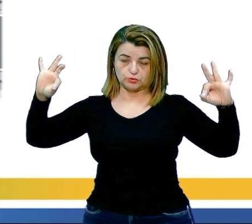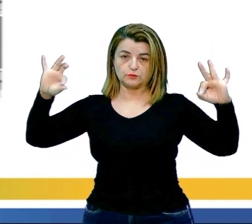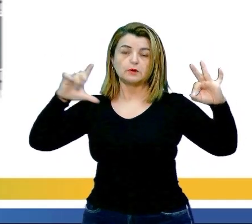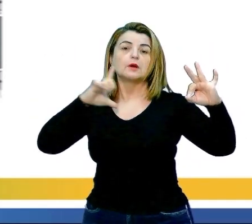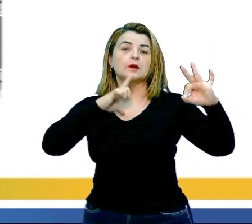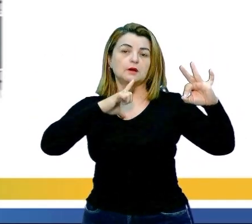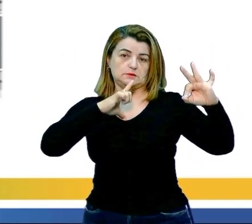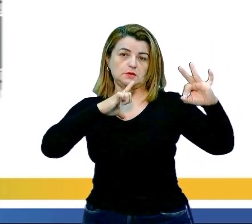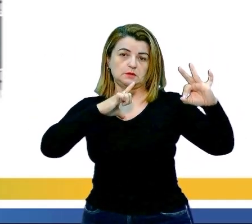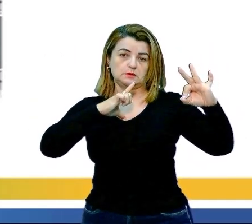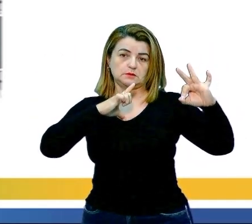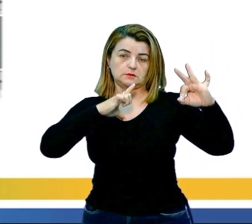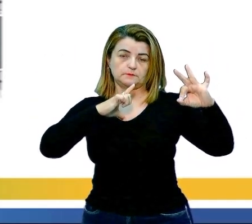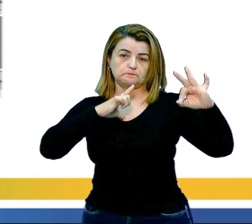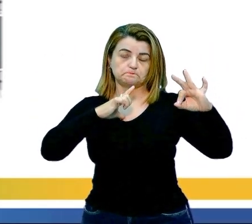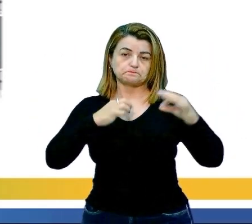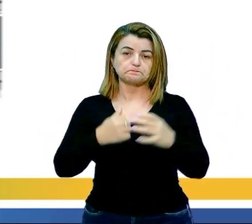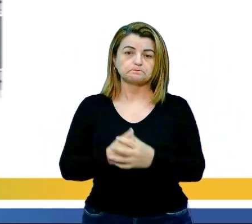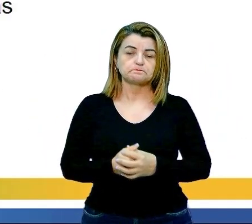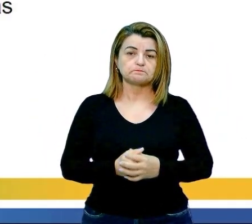eles. Tudo bem?